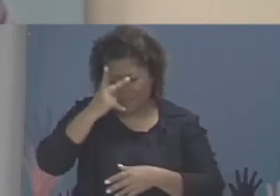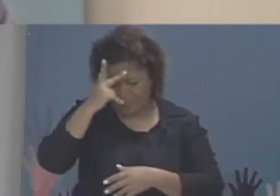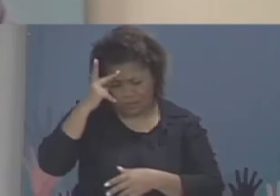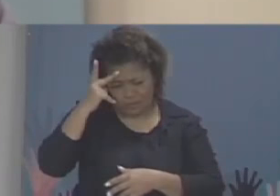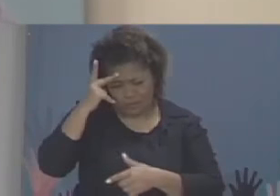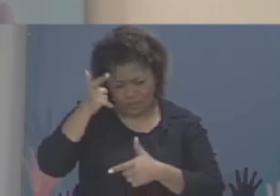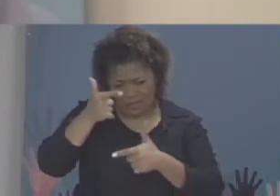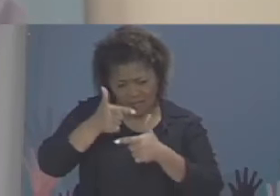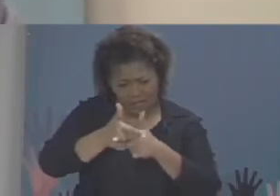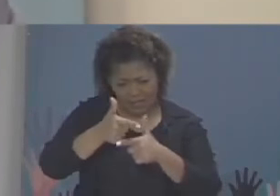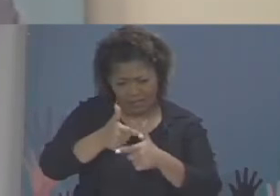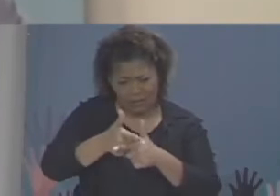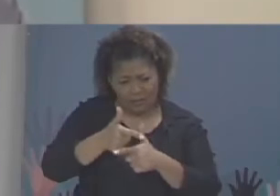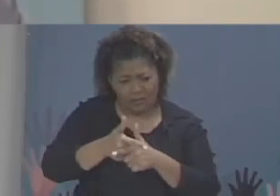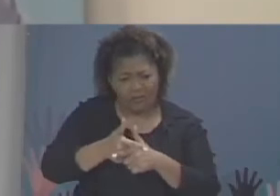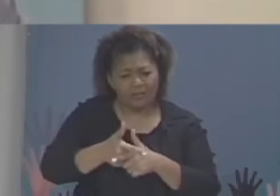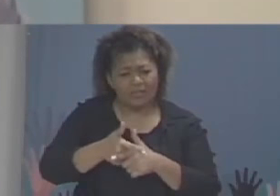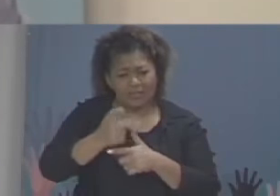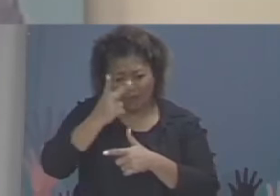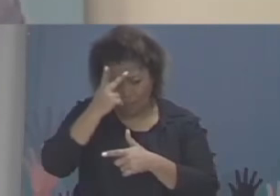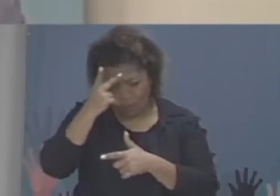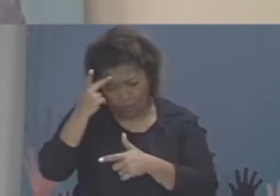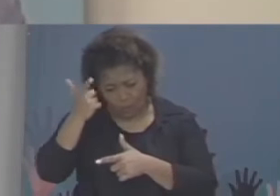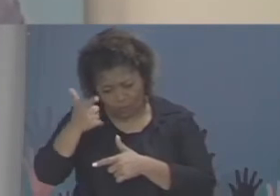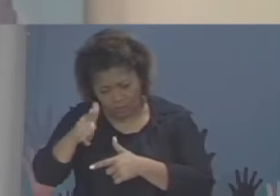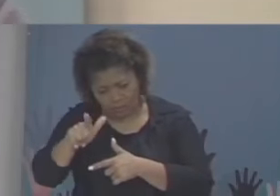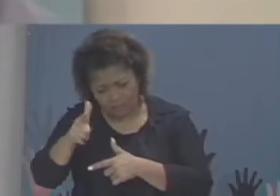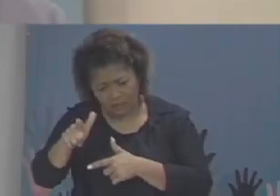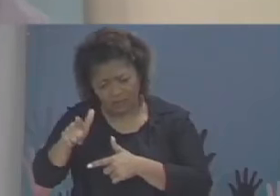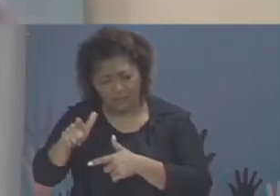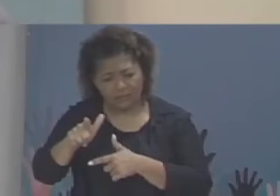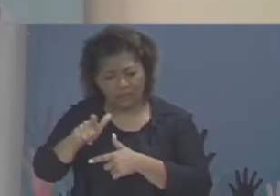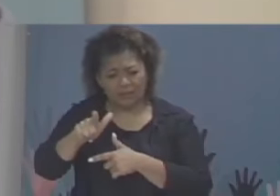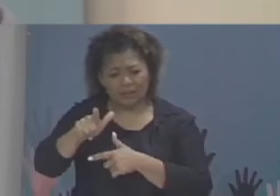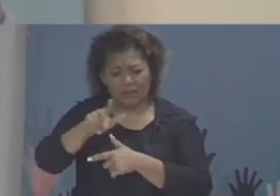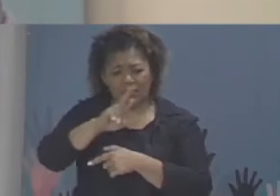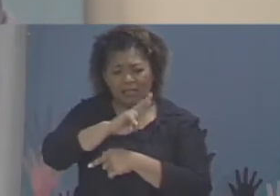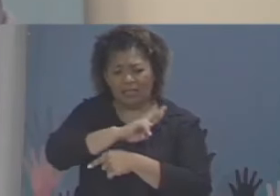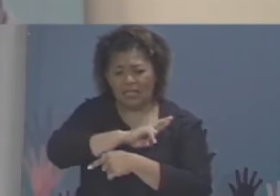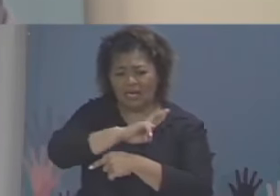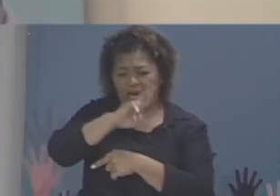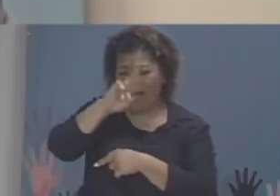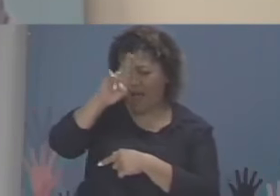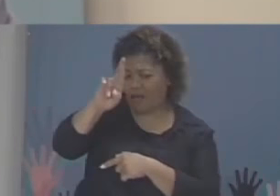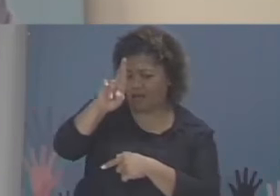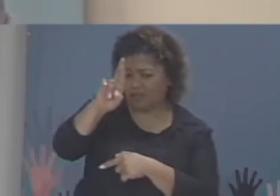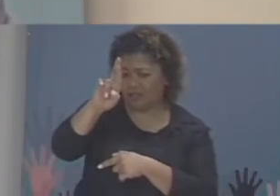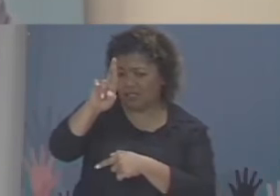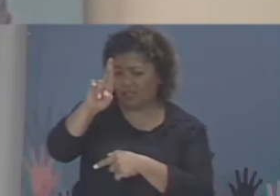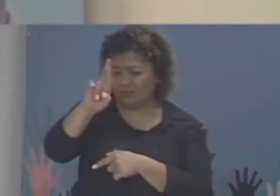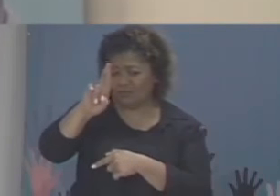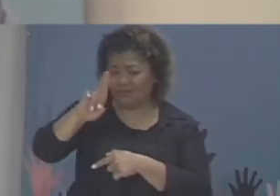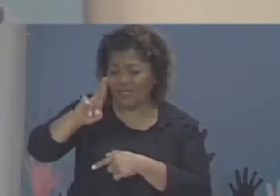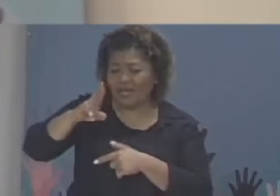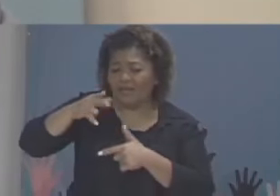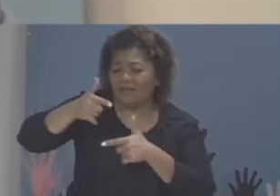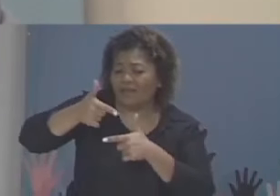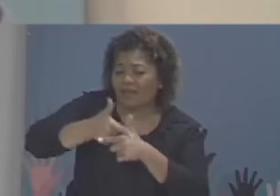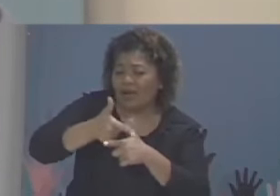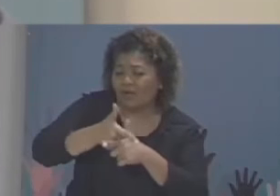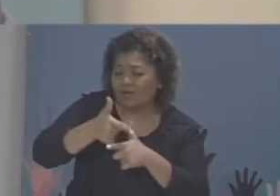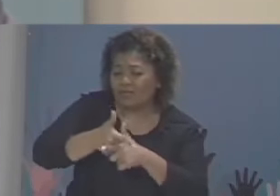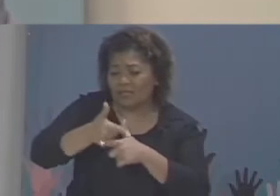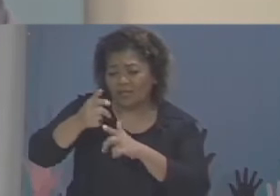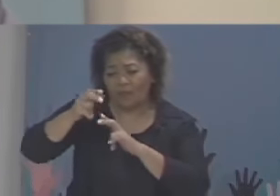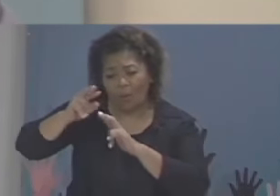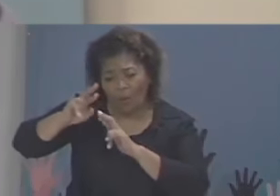da ciência psicológica. Vou repetir para que isso fique gravado. Nós somos totalmente contrários a